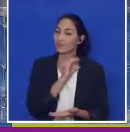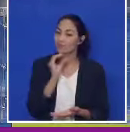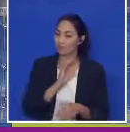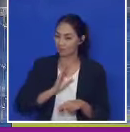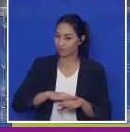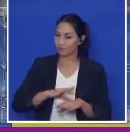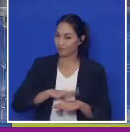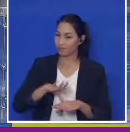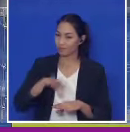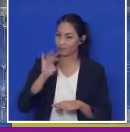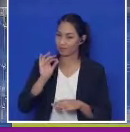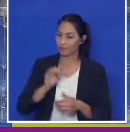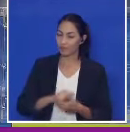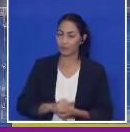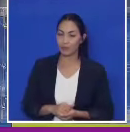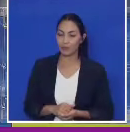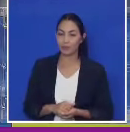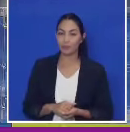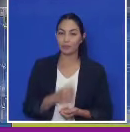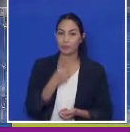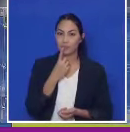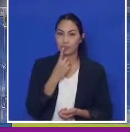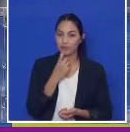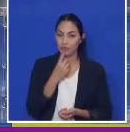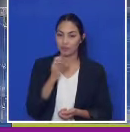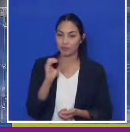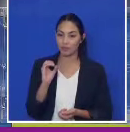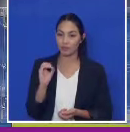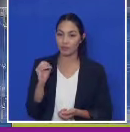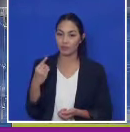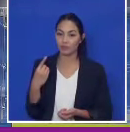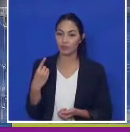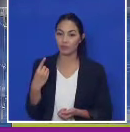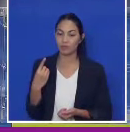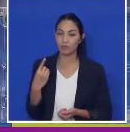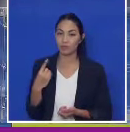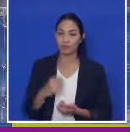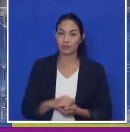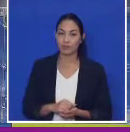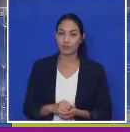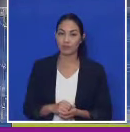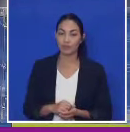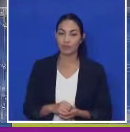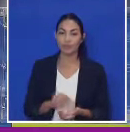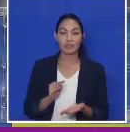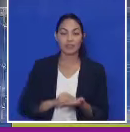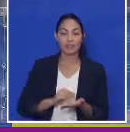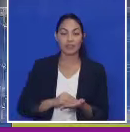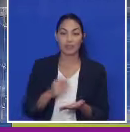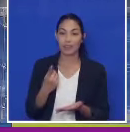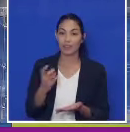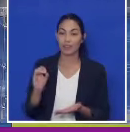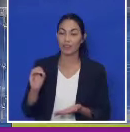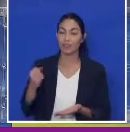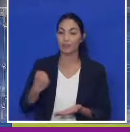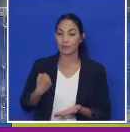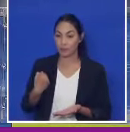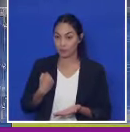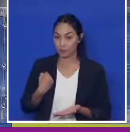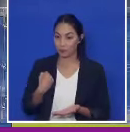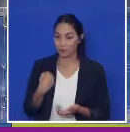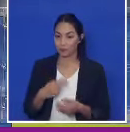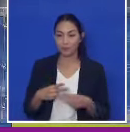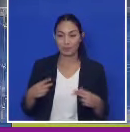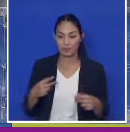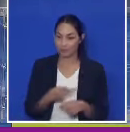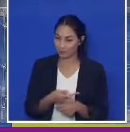Bola vermelha 01. Vermelha 01. Foram sorteados 5 números, faltam 10. Você ainda tem